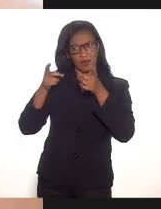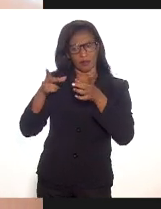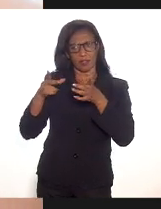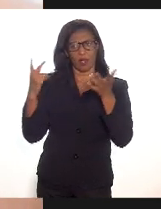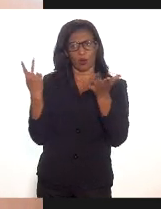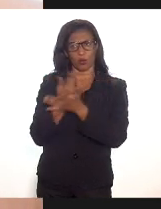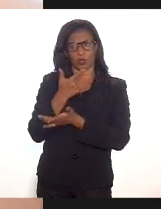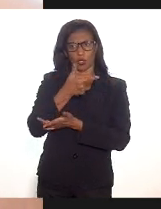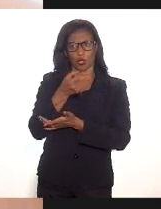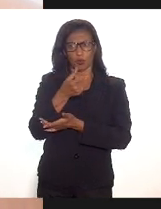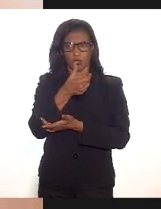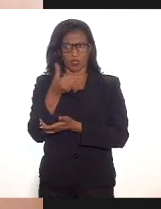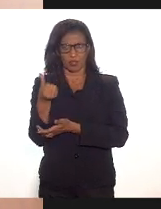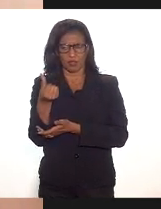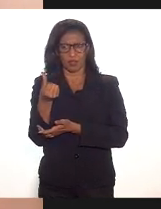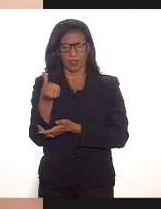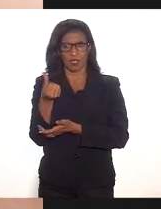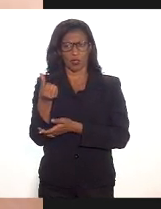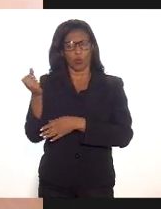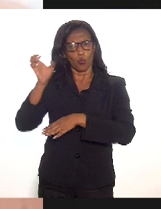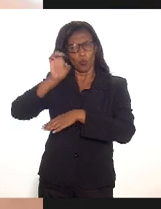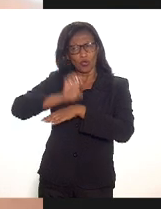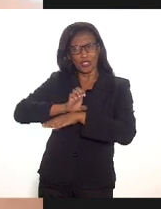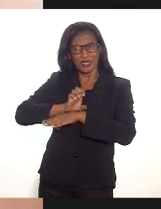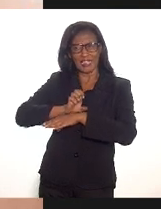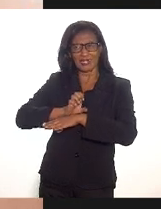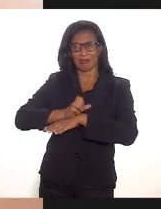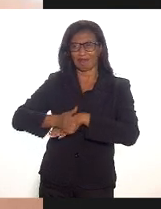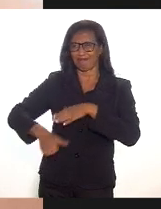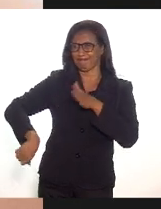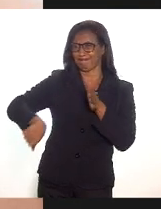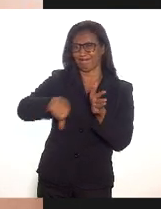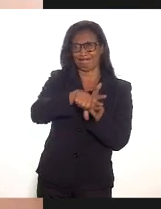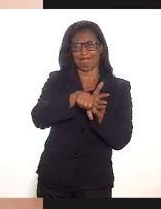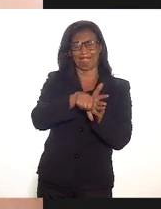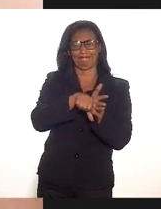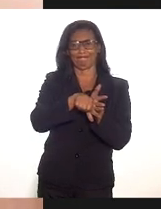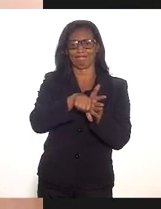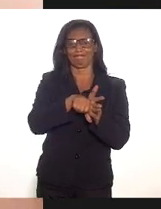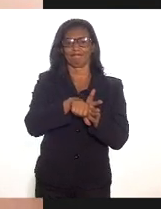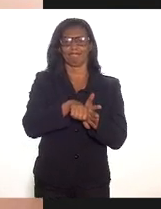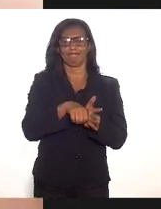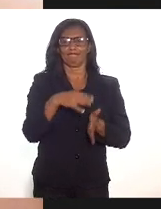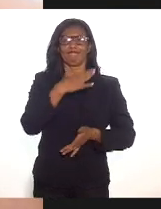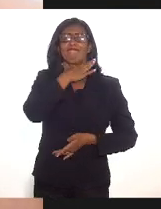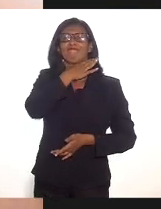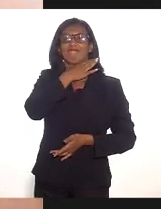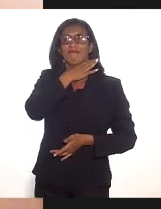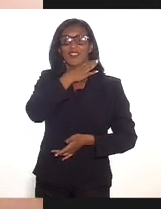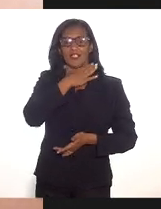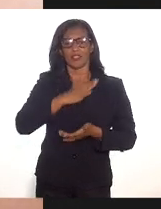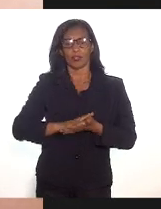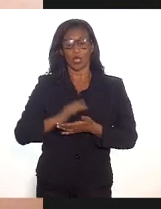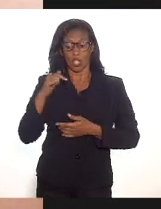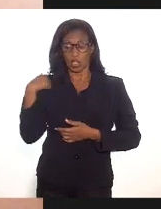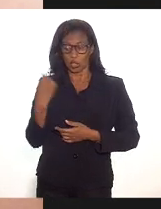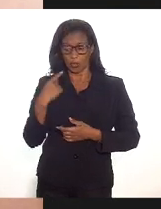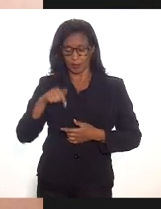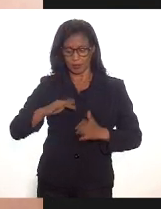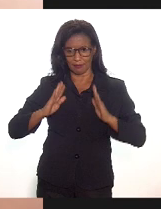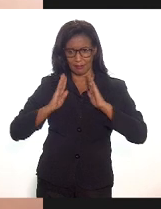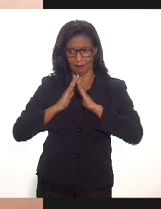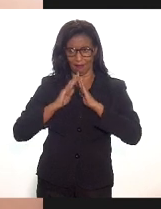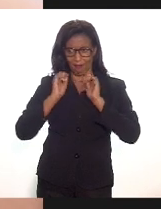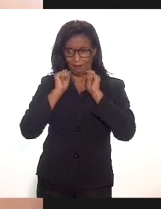2016, o Estado se encontrava em falência, num estado de falência. E nós, aqui nessa casa,